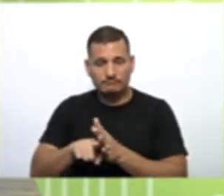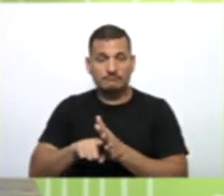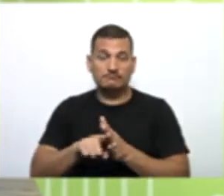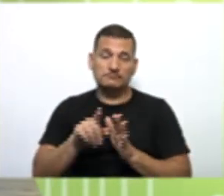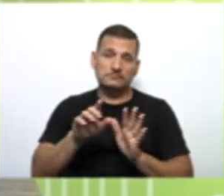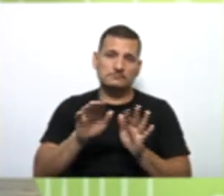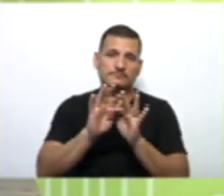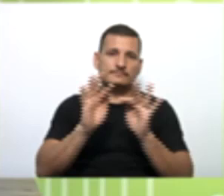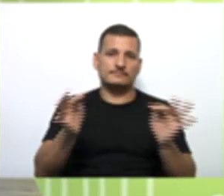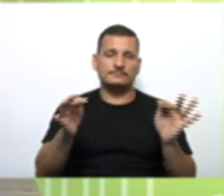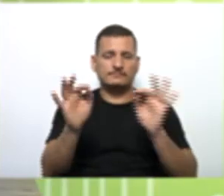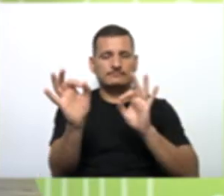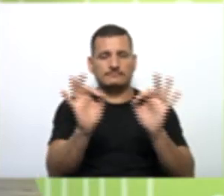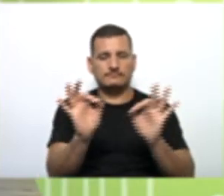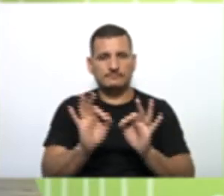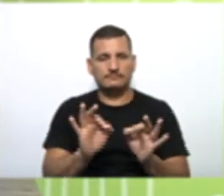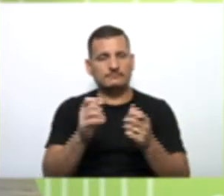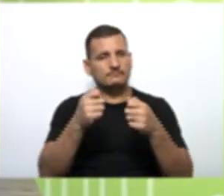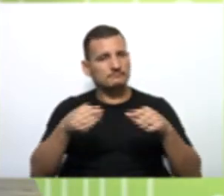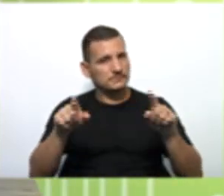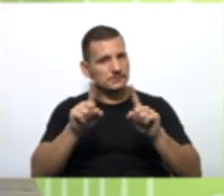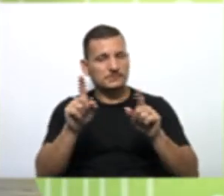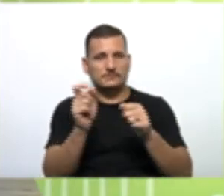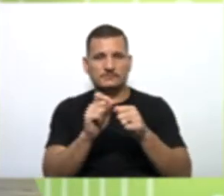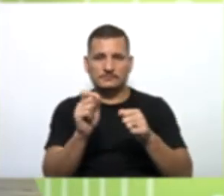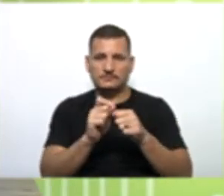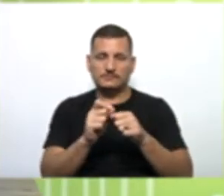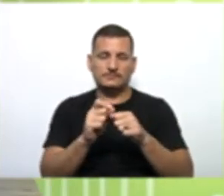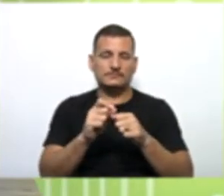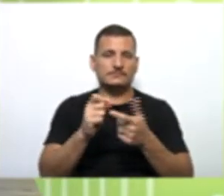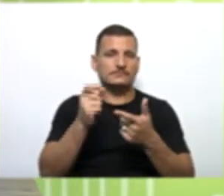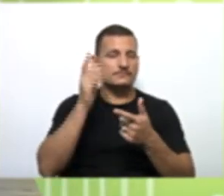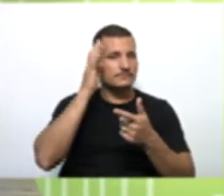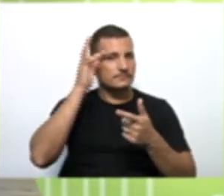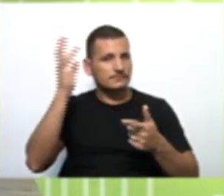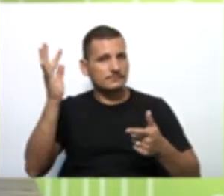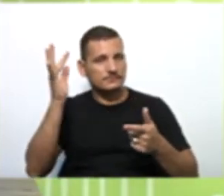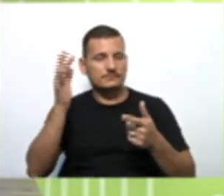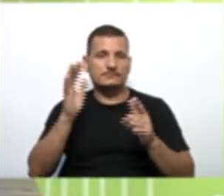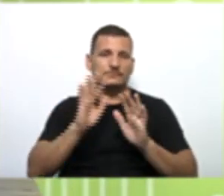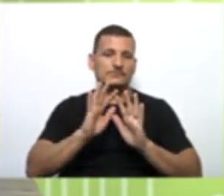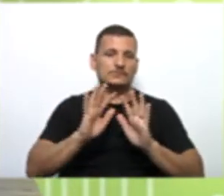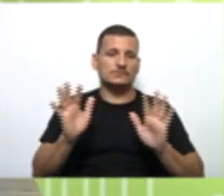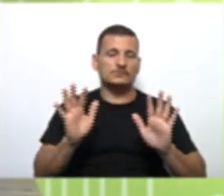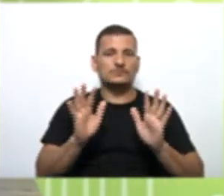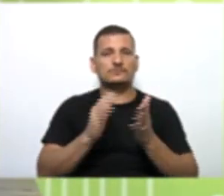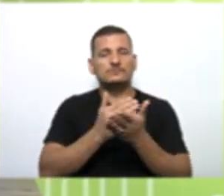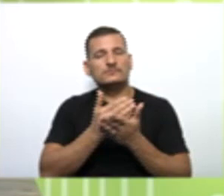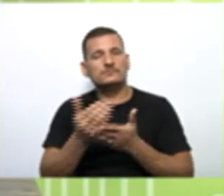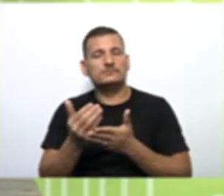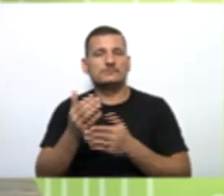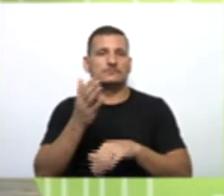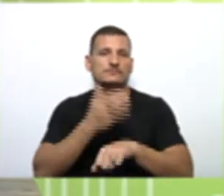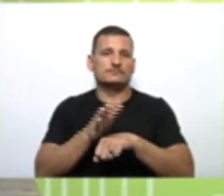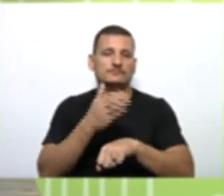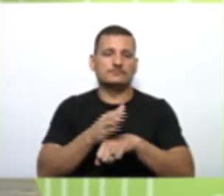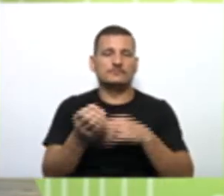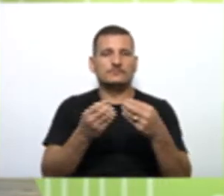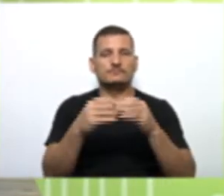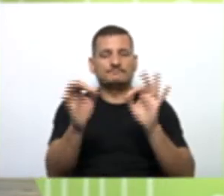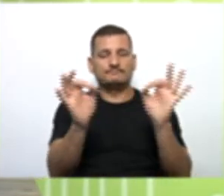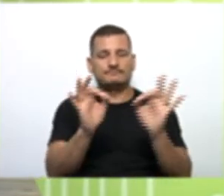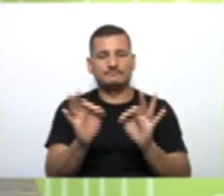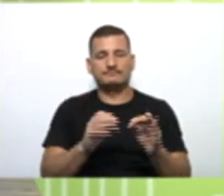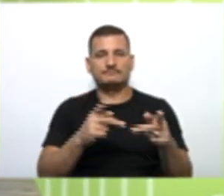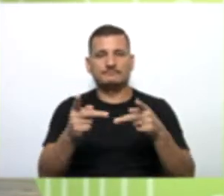construção bem simples, a gente não vai precisar fazer fundamentação, não vai precisar fazer nenhum, é só para a gente fazer esse exercício de construir um